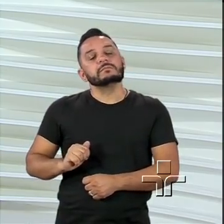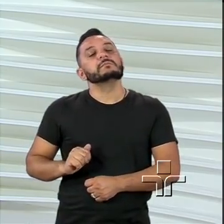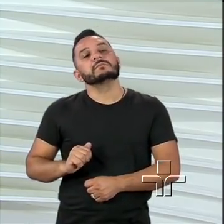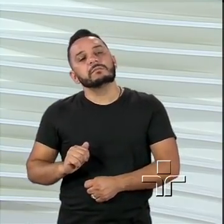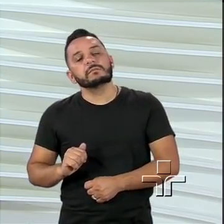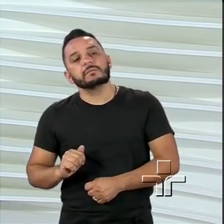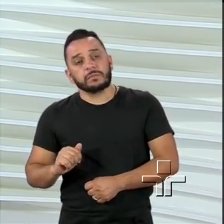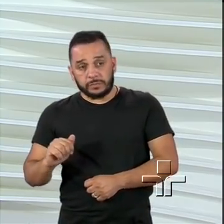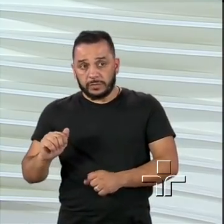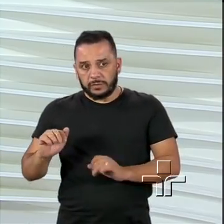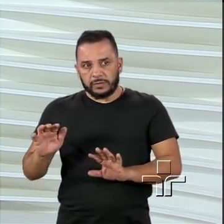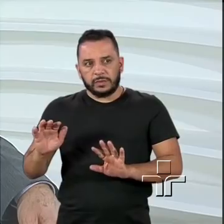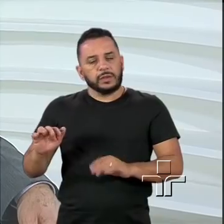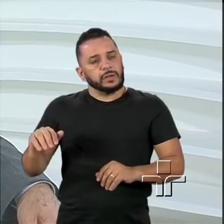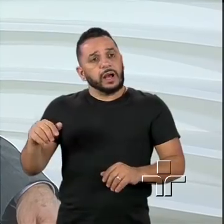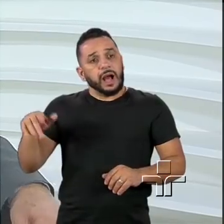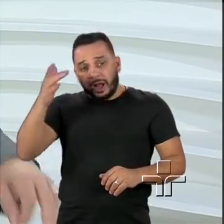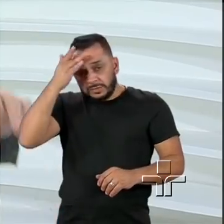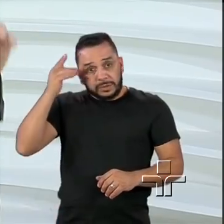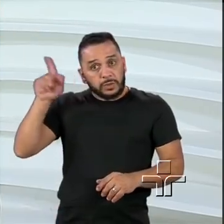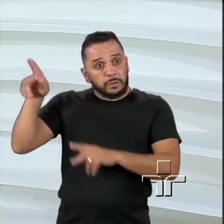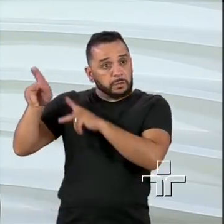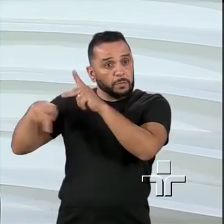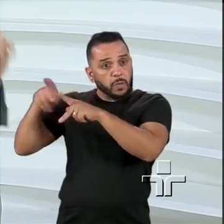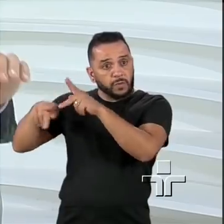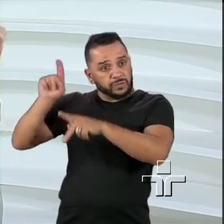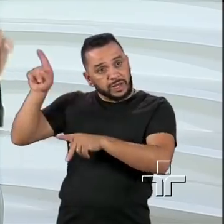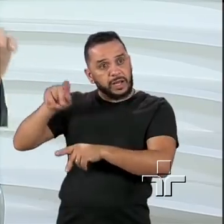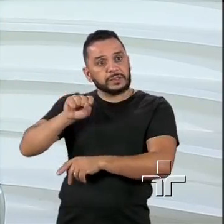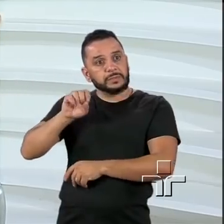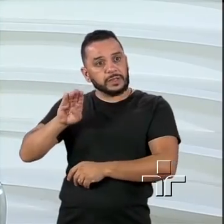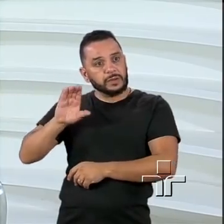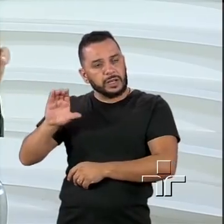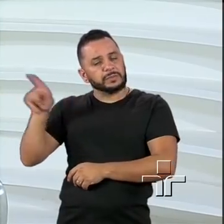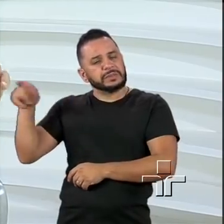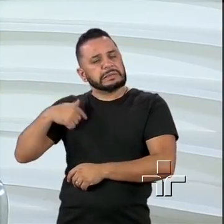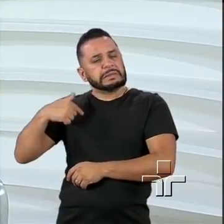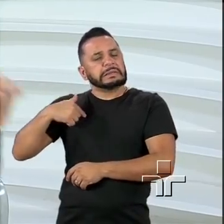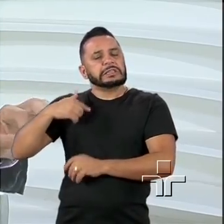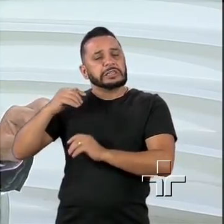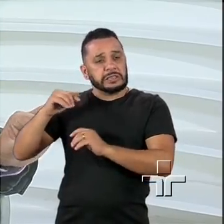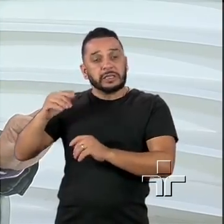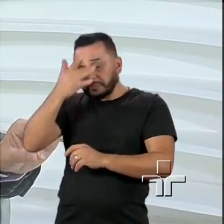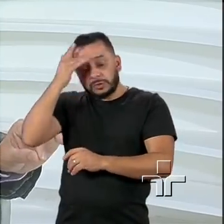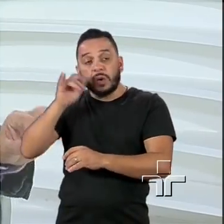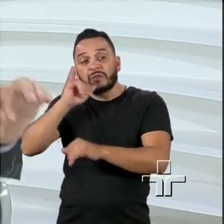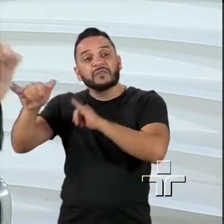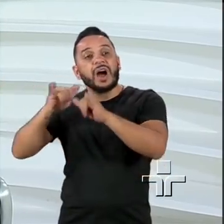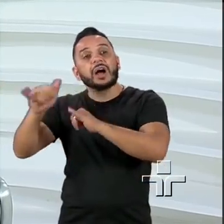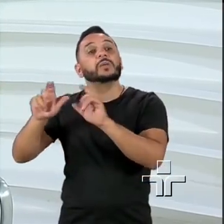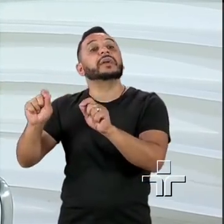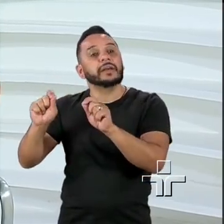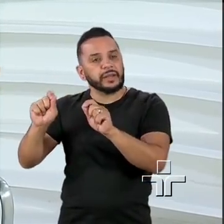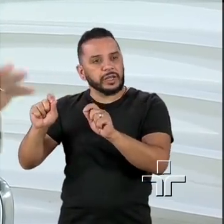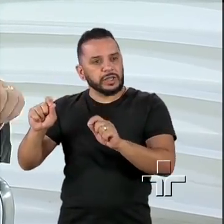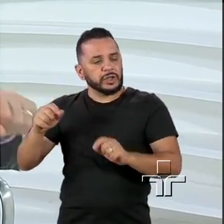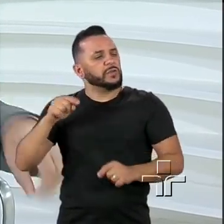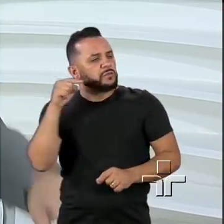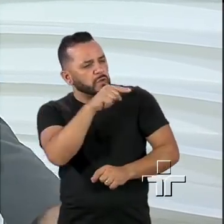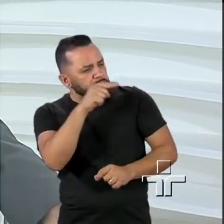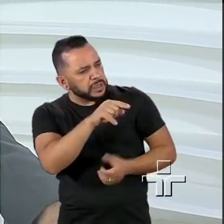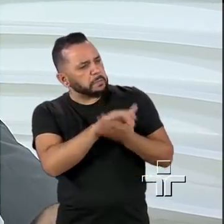as falas dos veteranos da cidade é o seguinte: Marinho, você foi o prefeito que mais fez na história da nossa cidade. Se